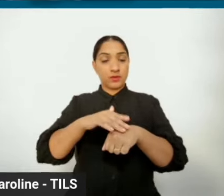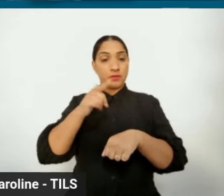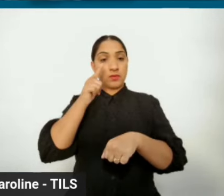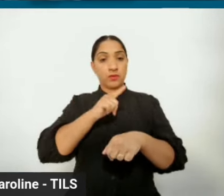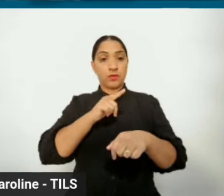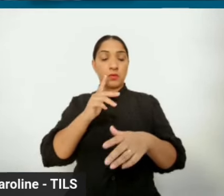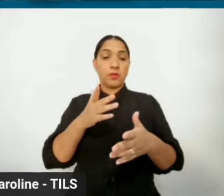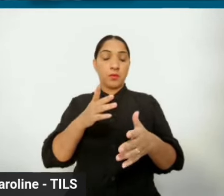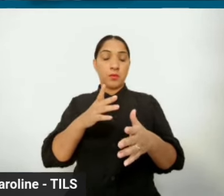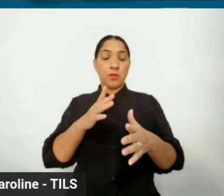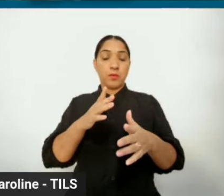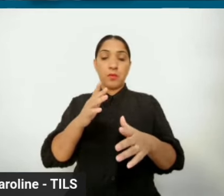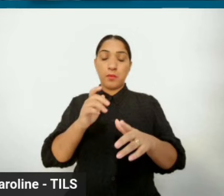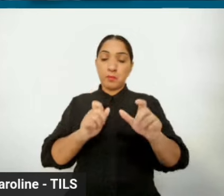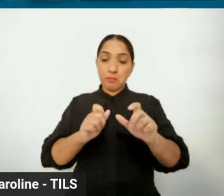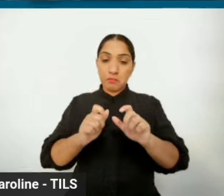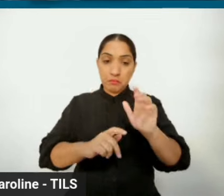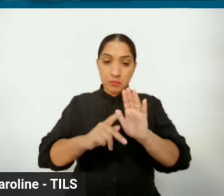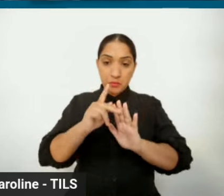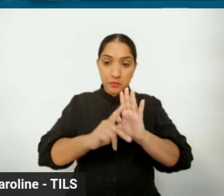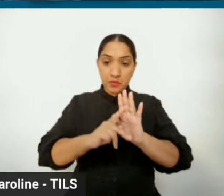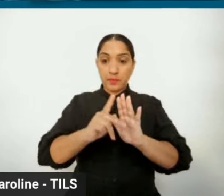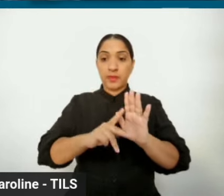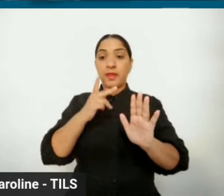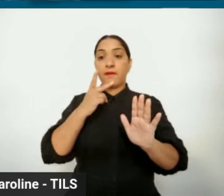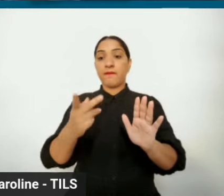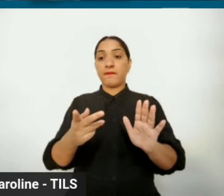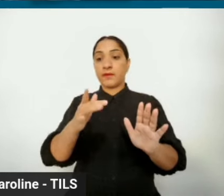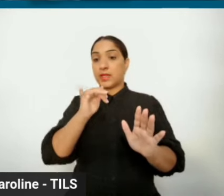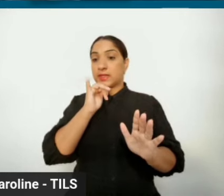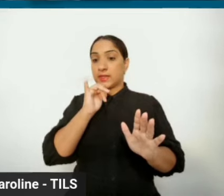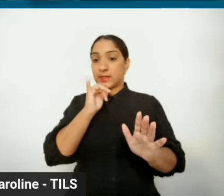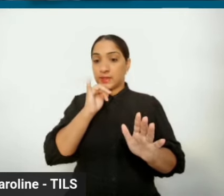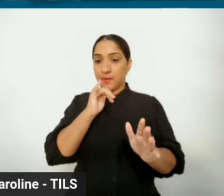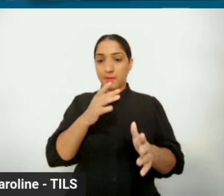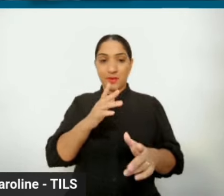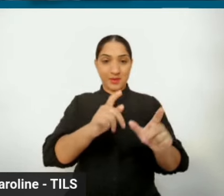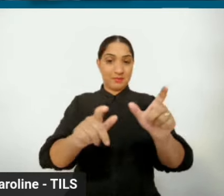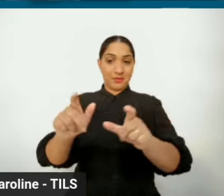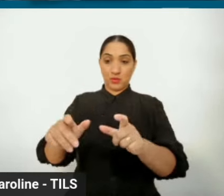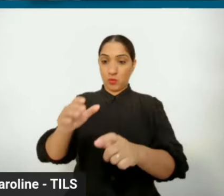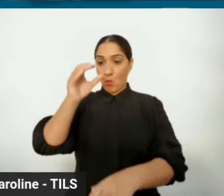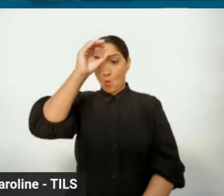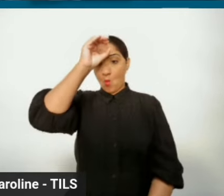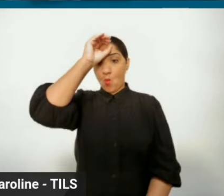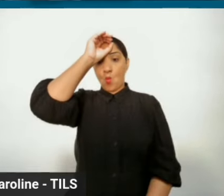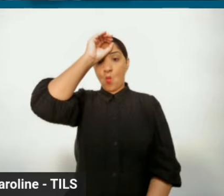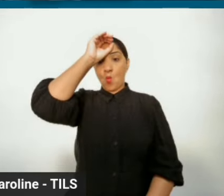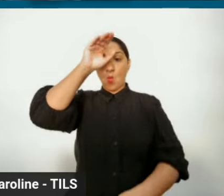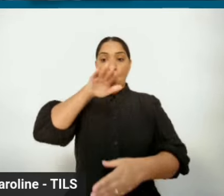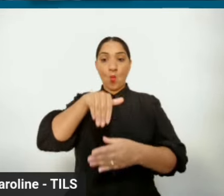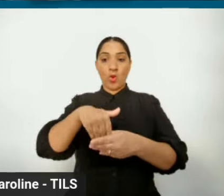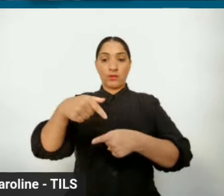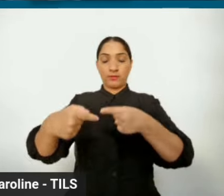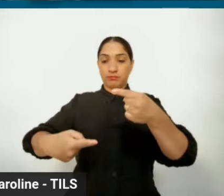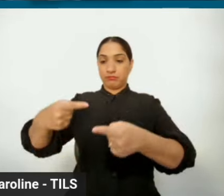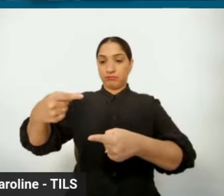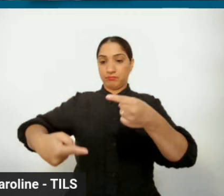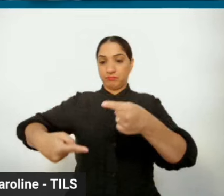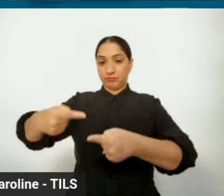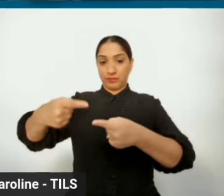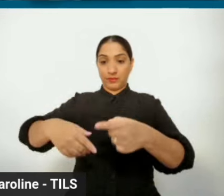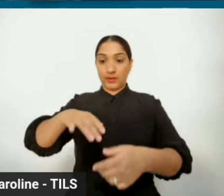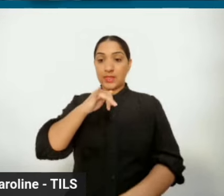que Bertolt Brecht disse sobre o analfabeto político. E o que me preocupa, doutor Joelson, é a pessoa